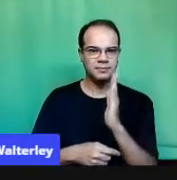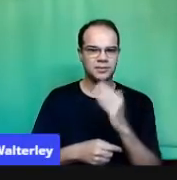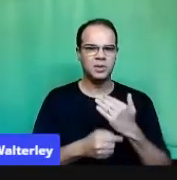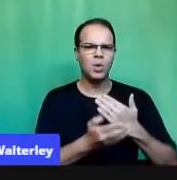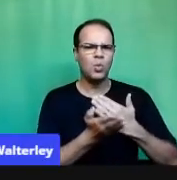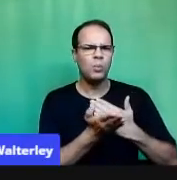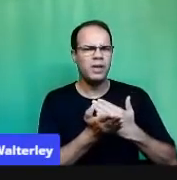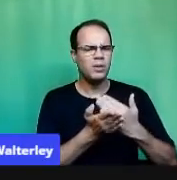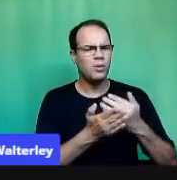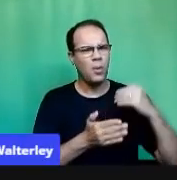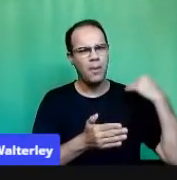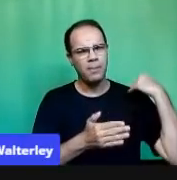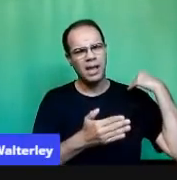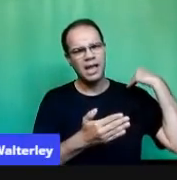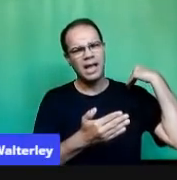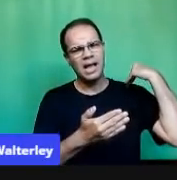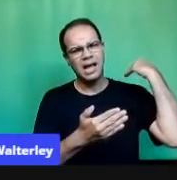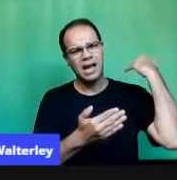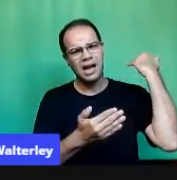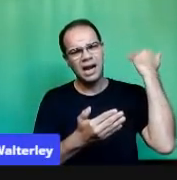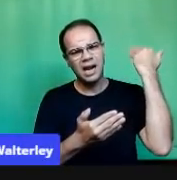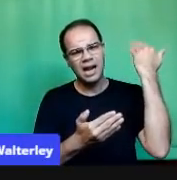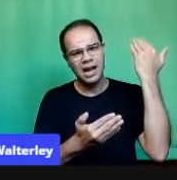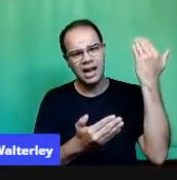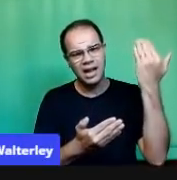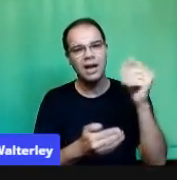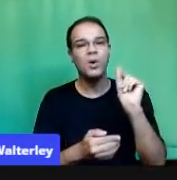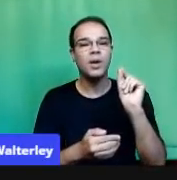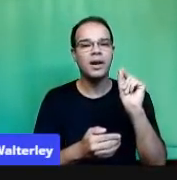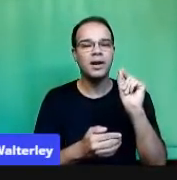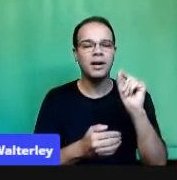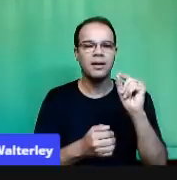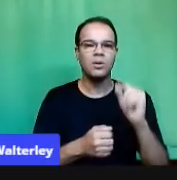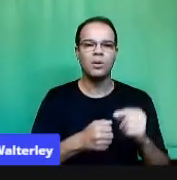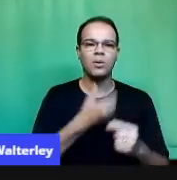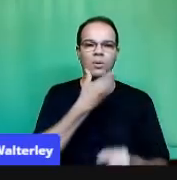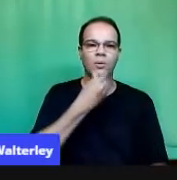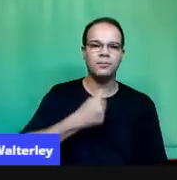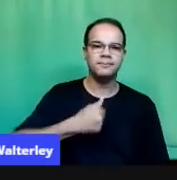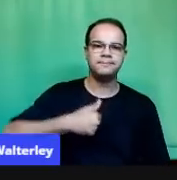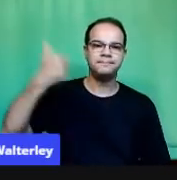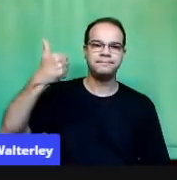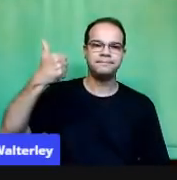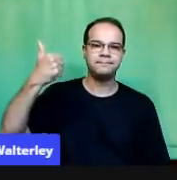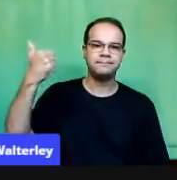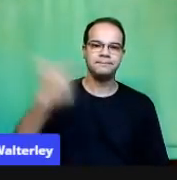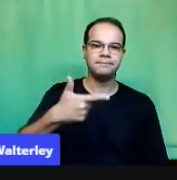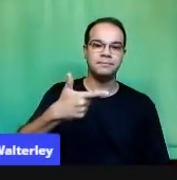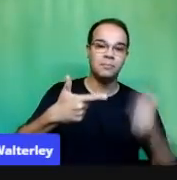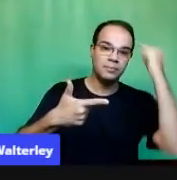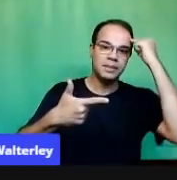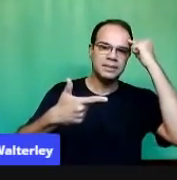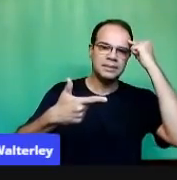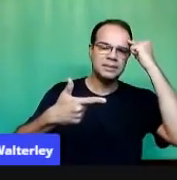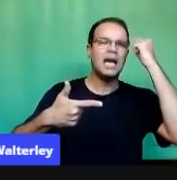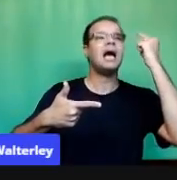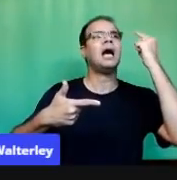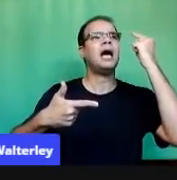arte, porque a arte é feita para a mulher.